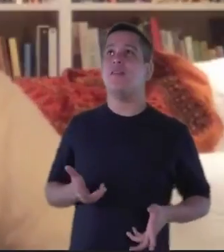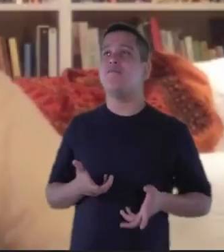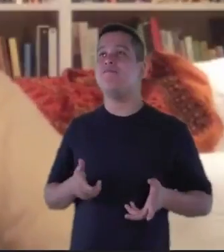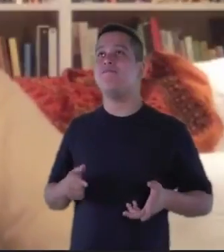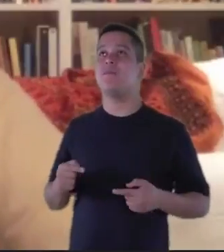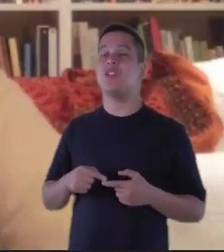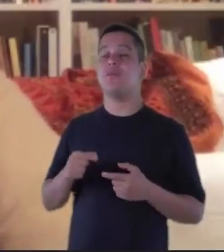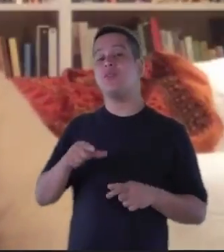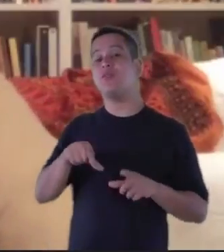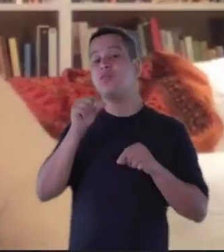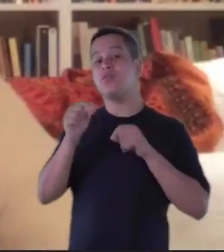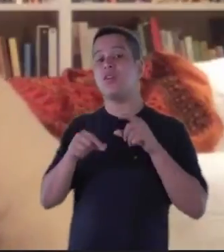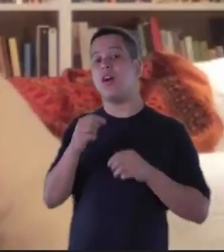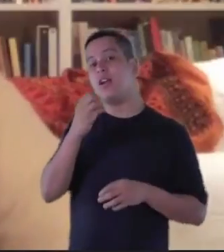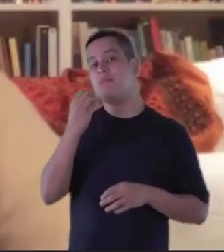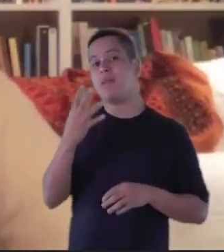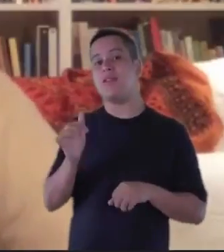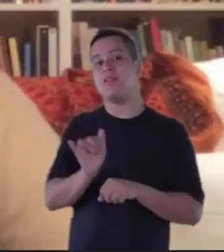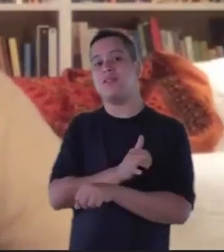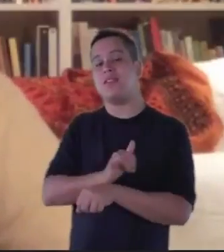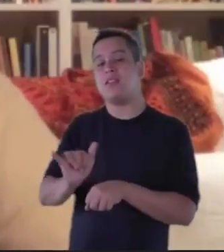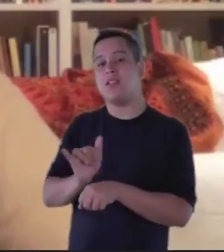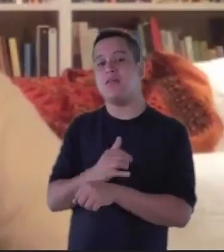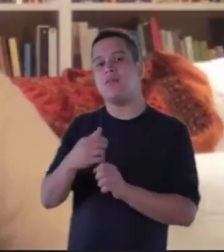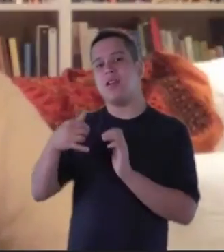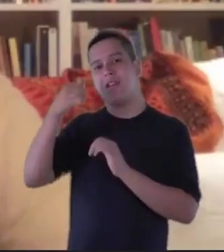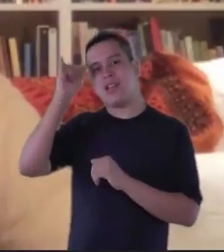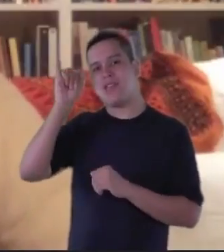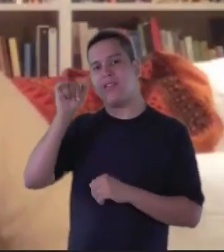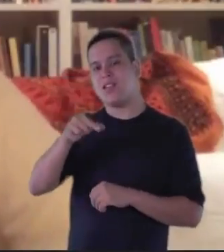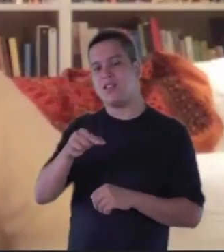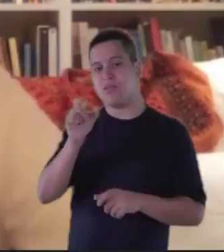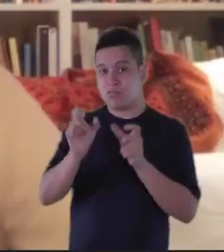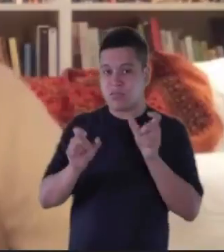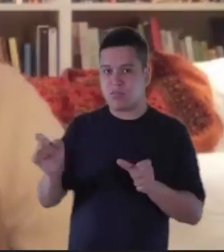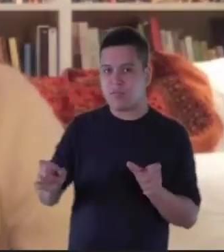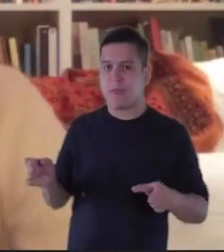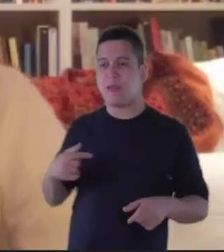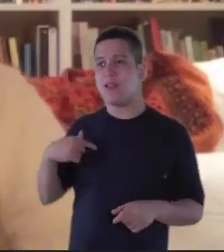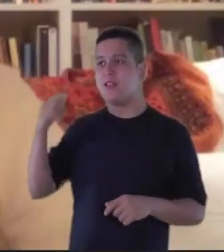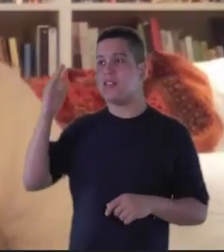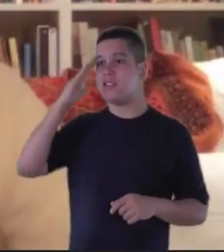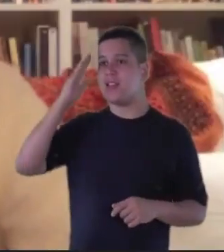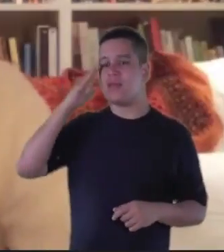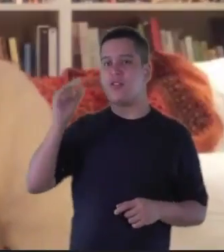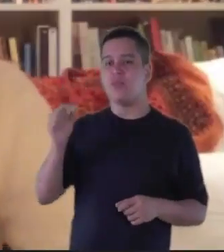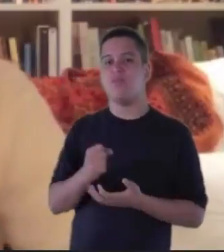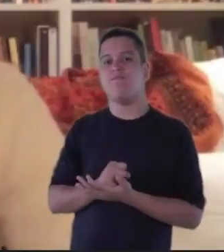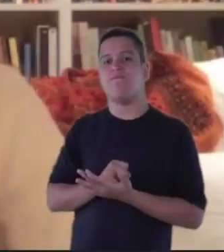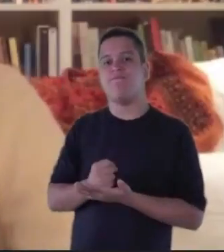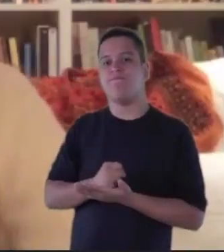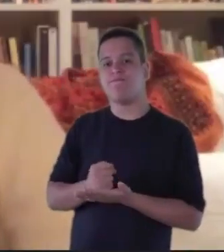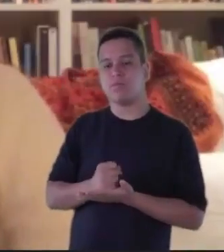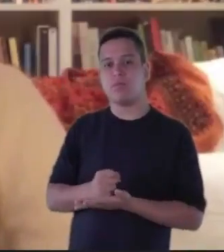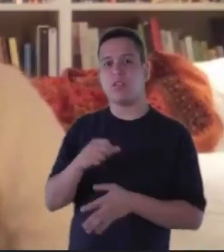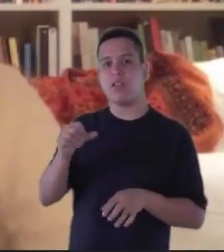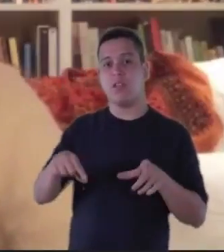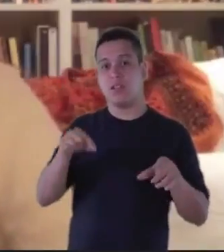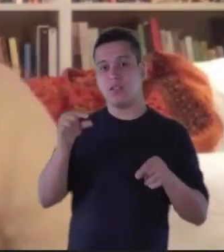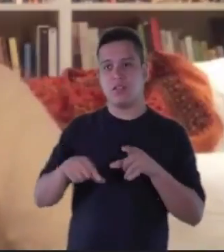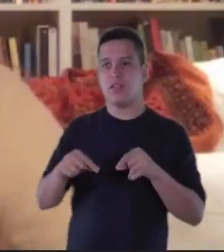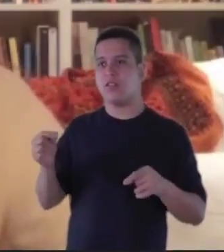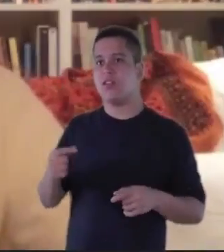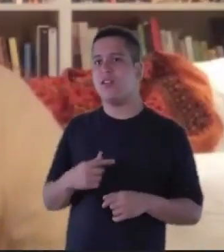escolher muito bem essa estratégia de combater esse fanatismo e saber dominar, escolher que tipo